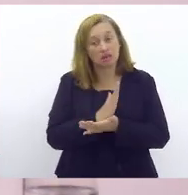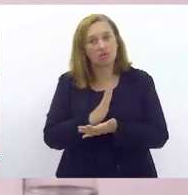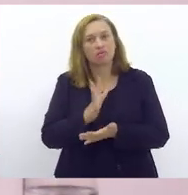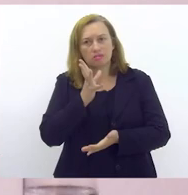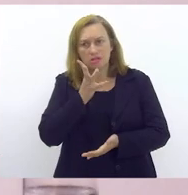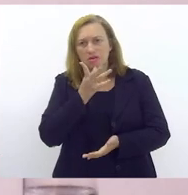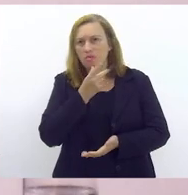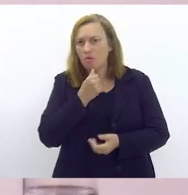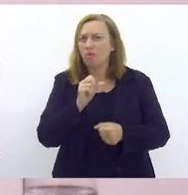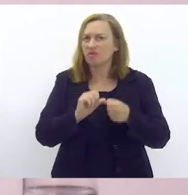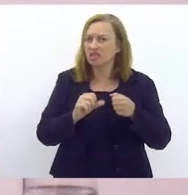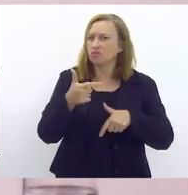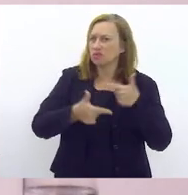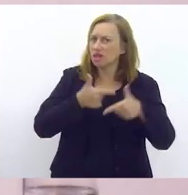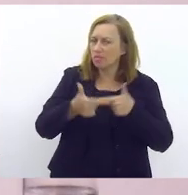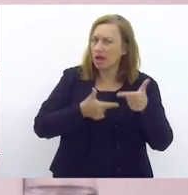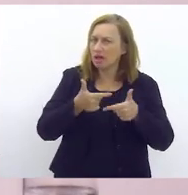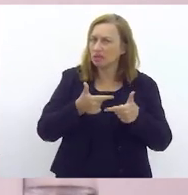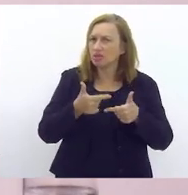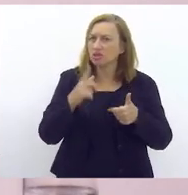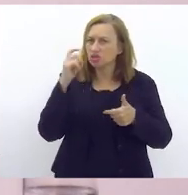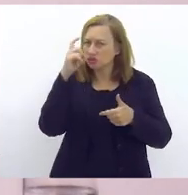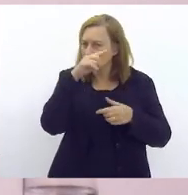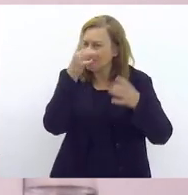para fazer, é um trabalho muito minucioso,